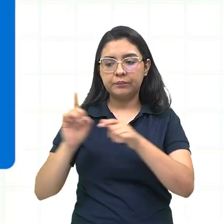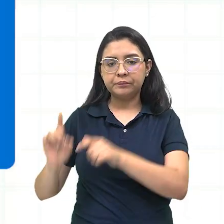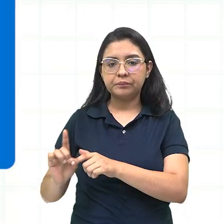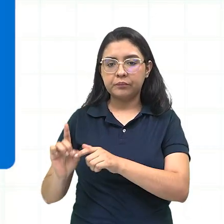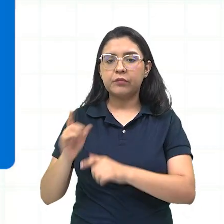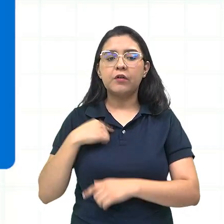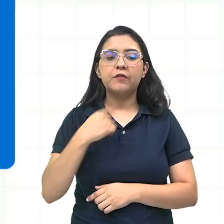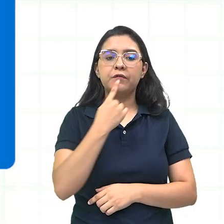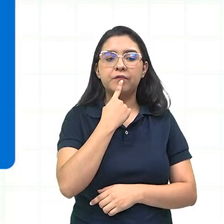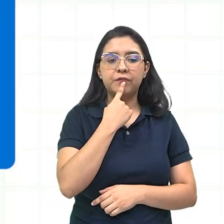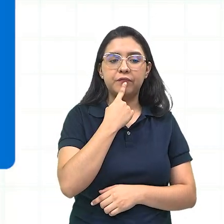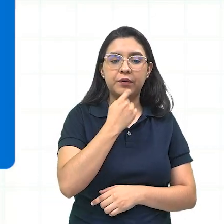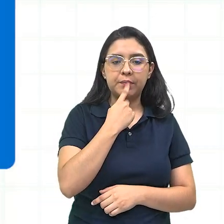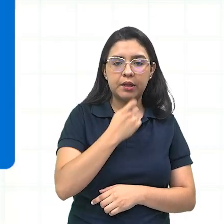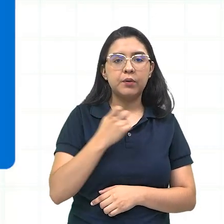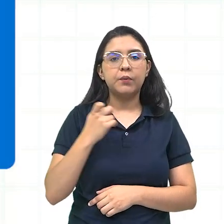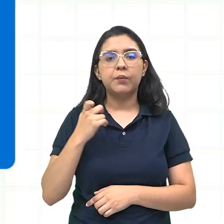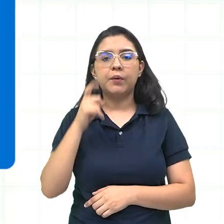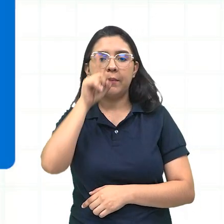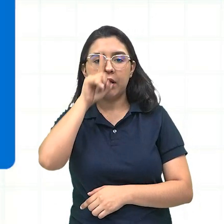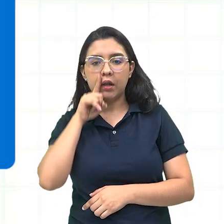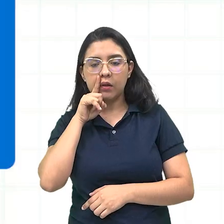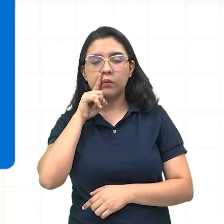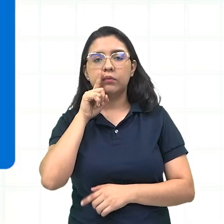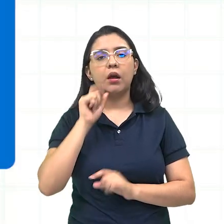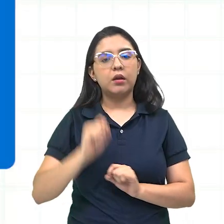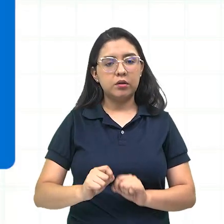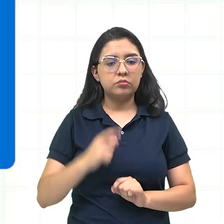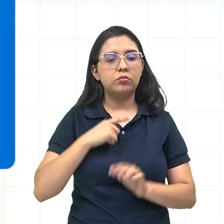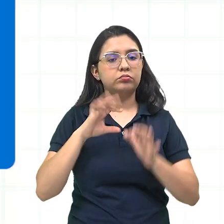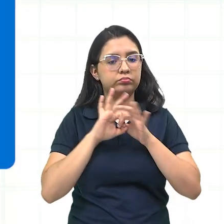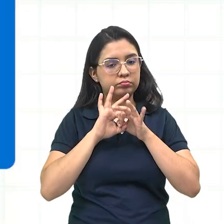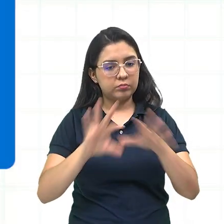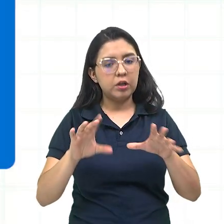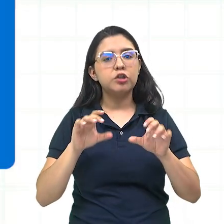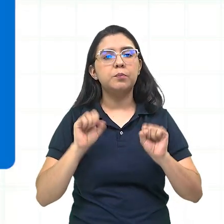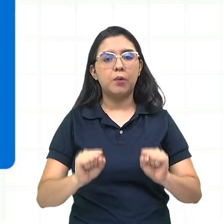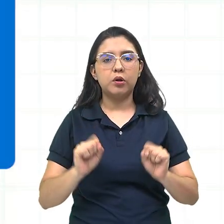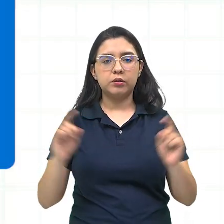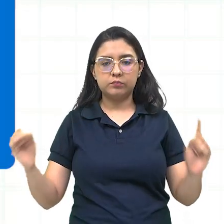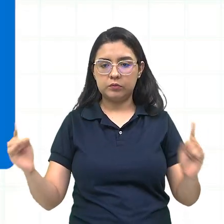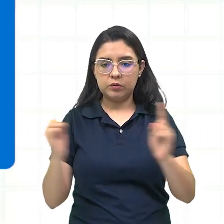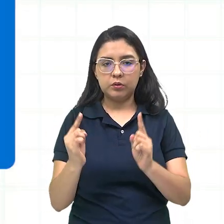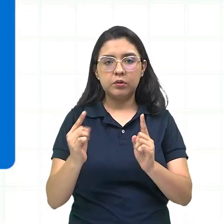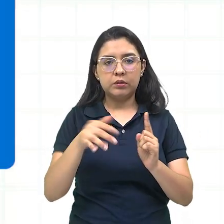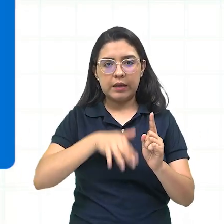outro no amarelo, e aí, com a autorização do árbitro, eles podem entrar